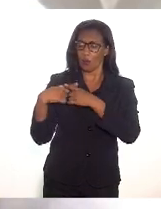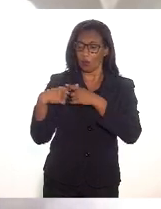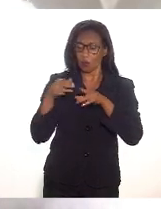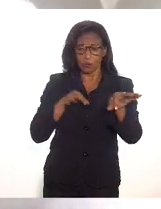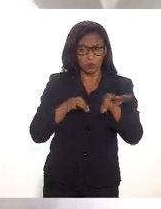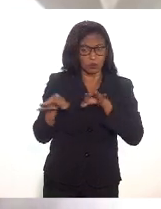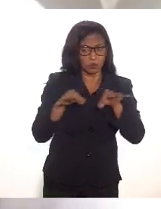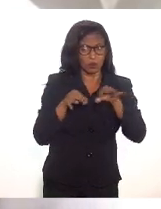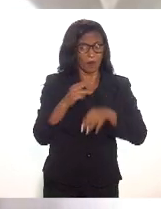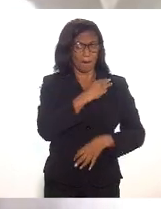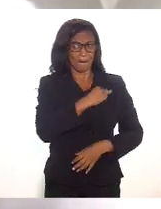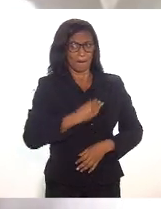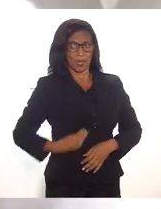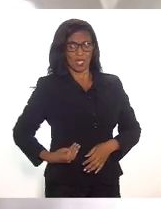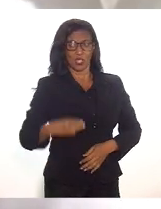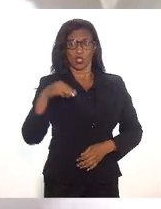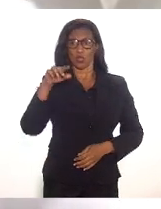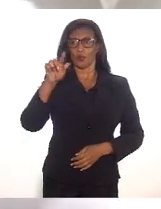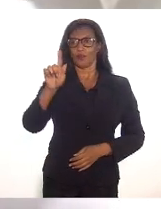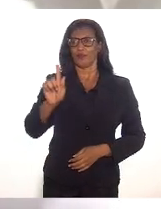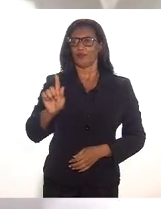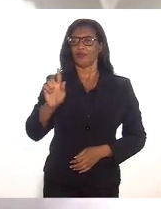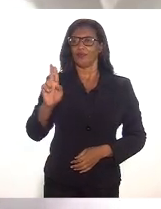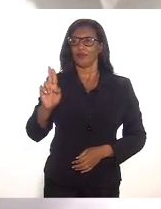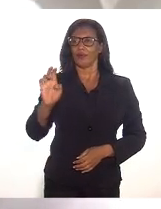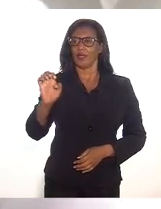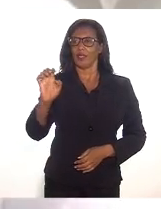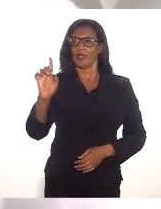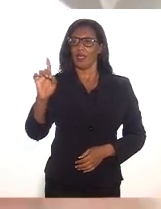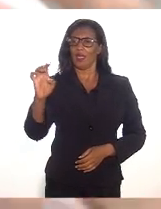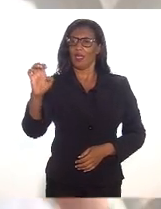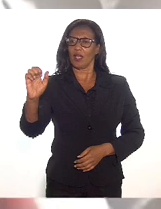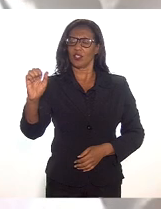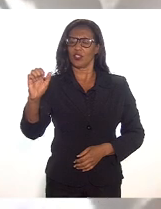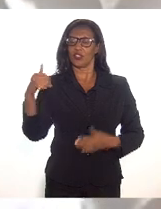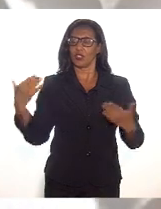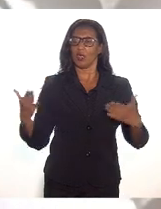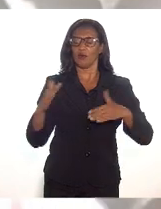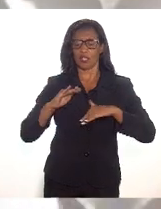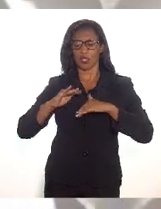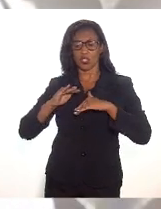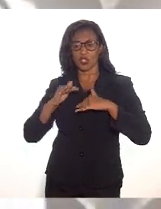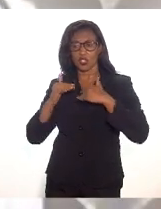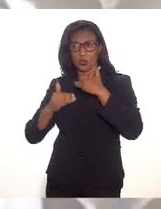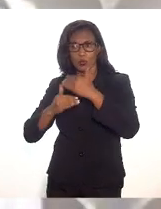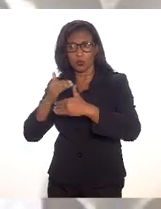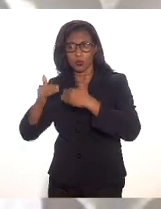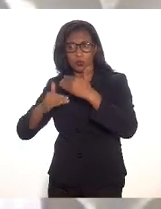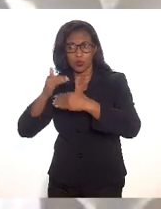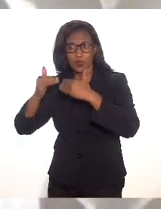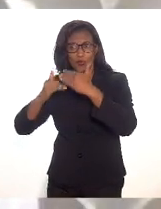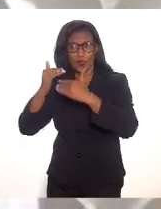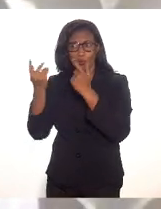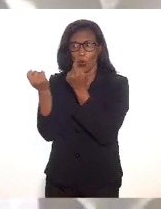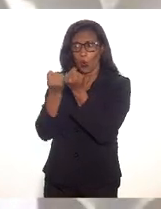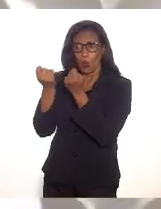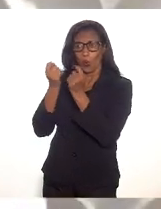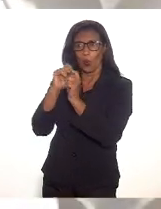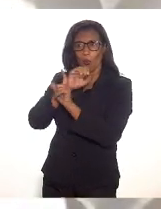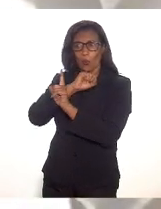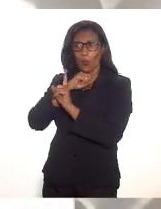plano do ministro Guedes, que, ao invés de proceder a um plano de desenvolvimento econômico do